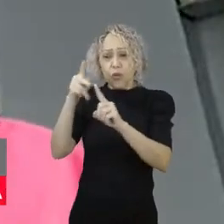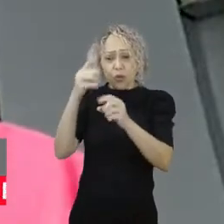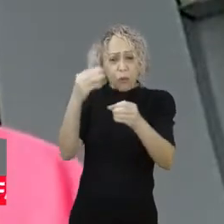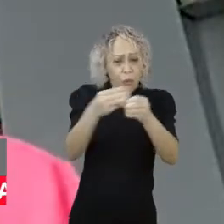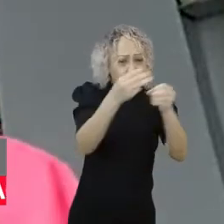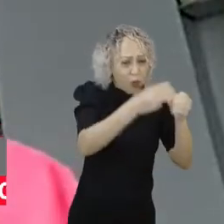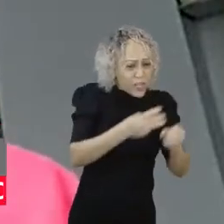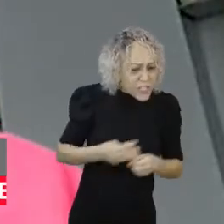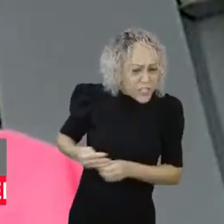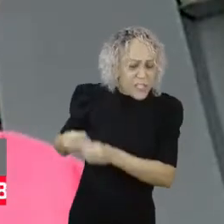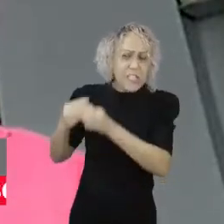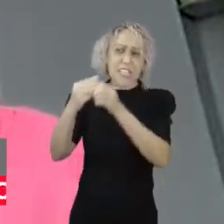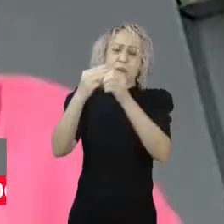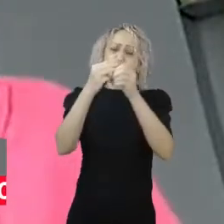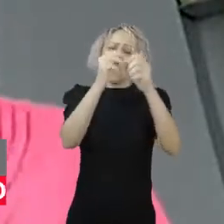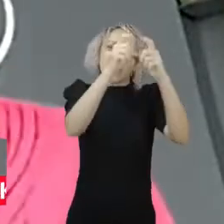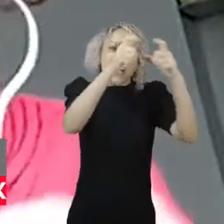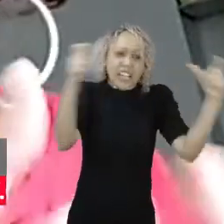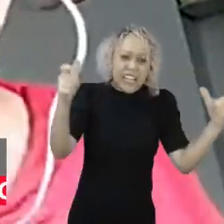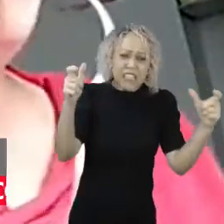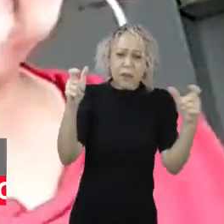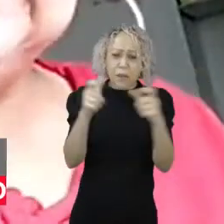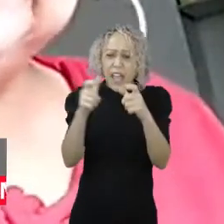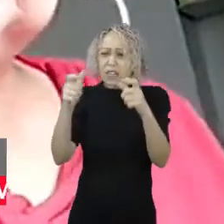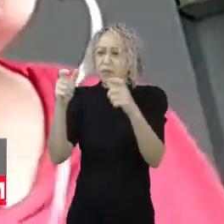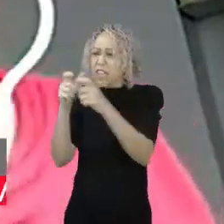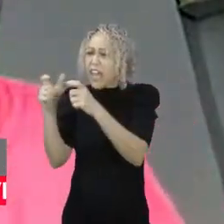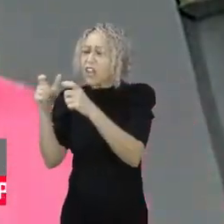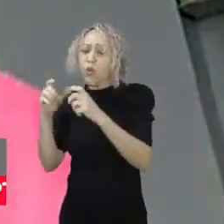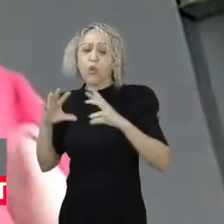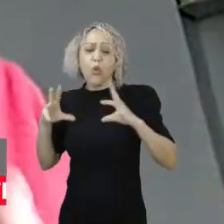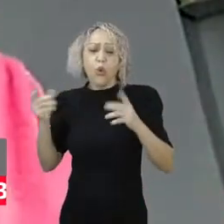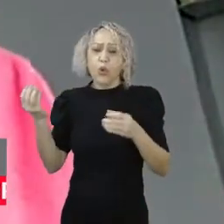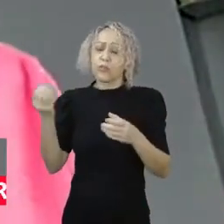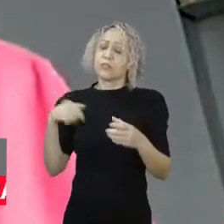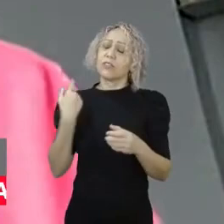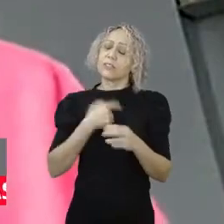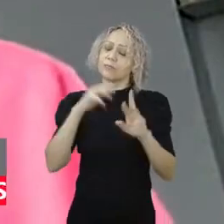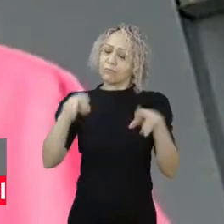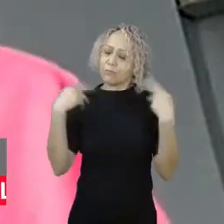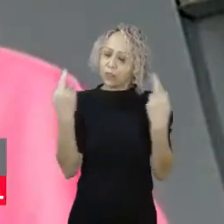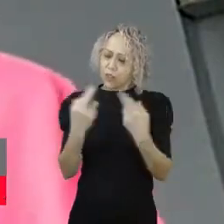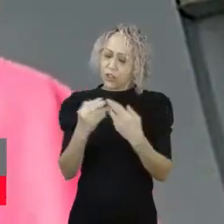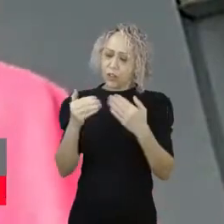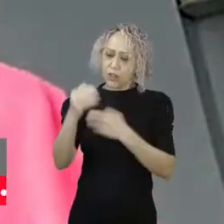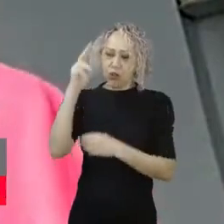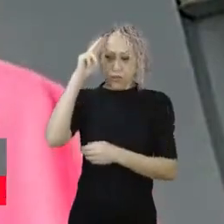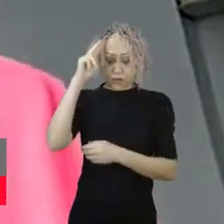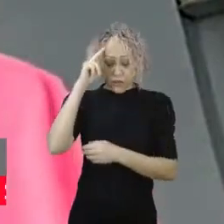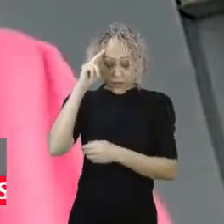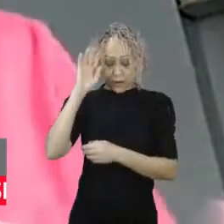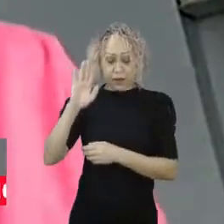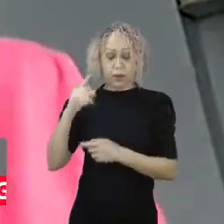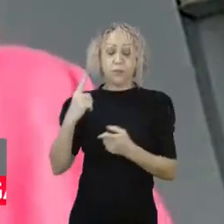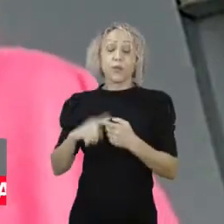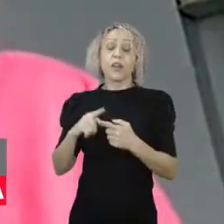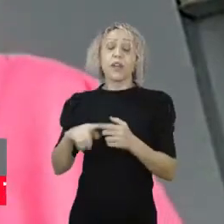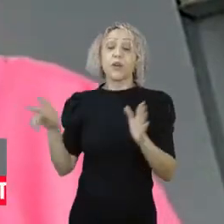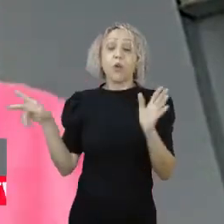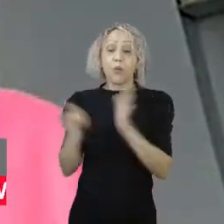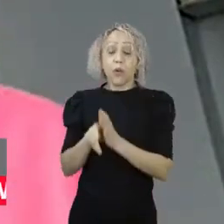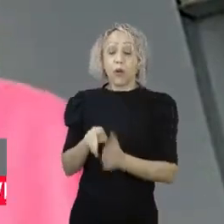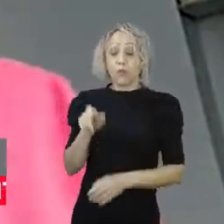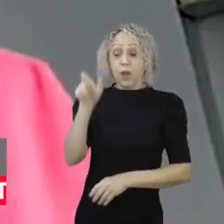nossa plataforma Candidatos, onde o próprio filiado coloca seu interesse, né, de ser